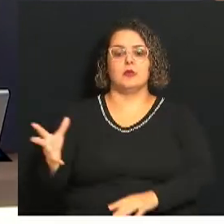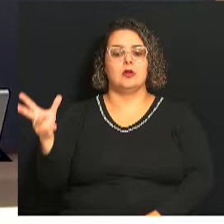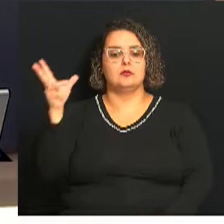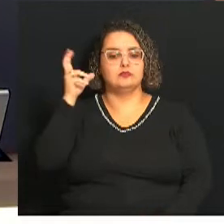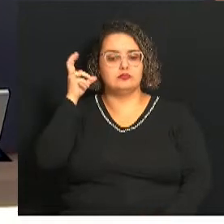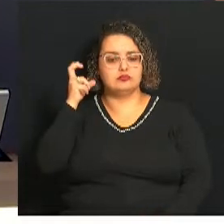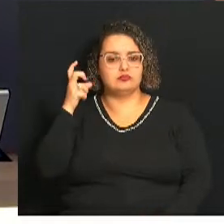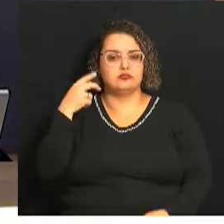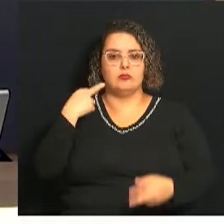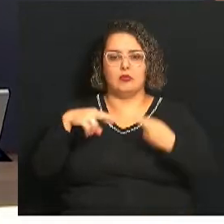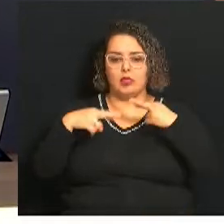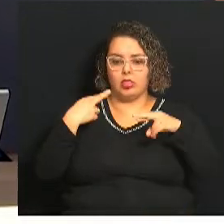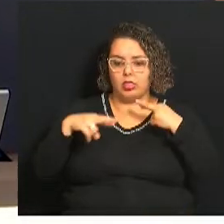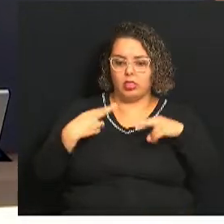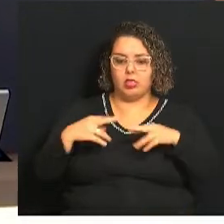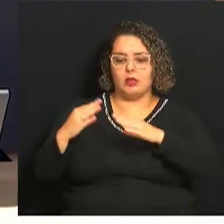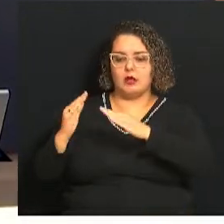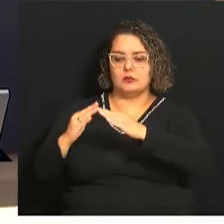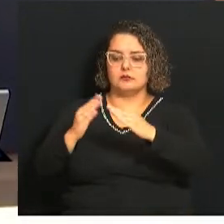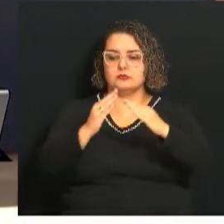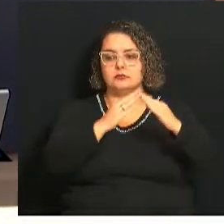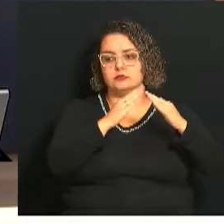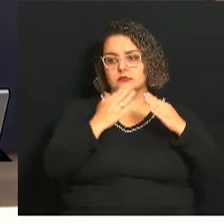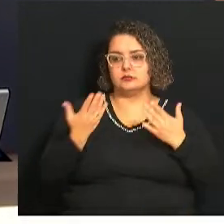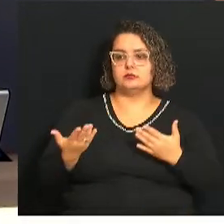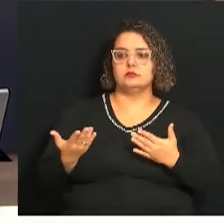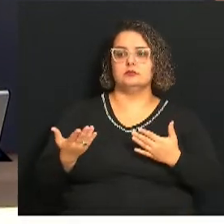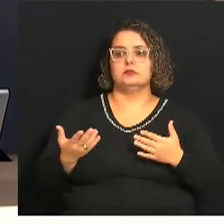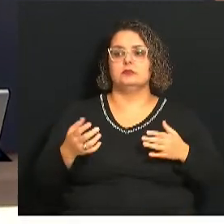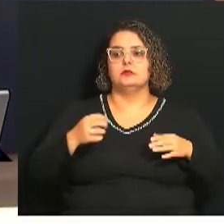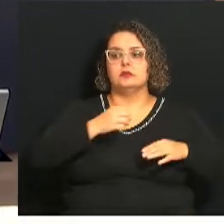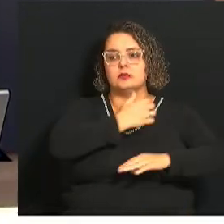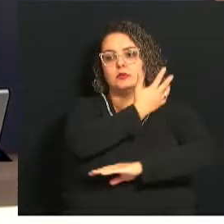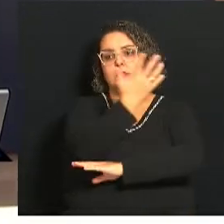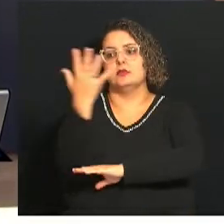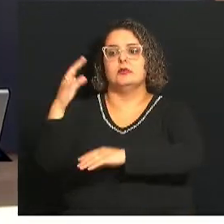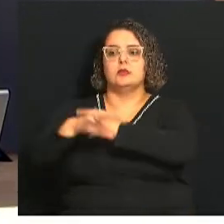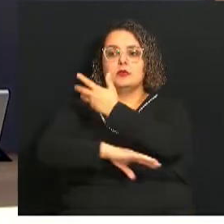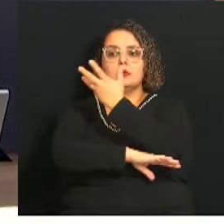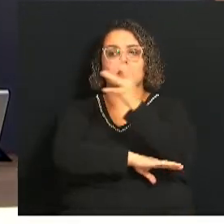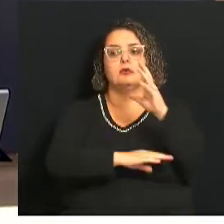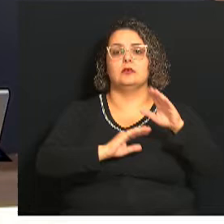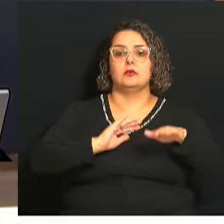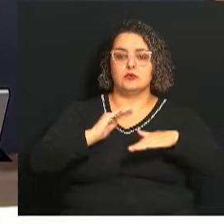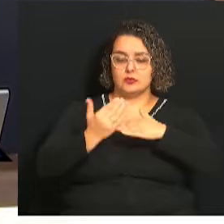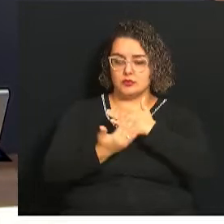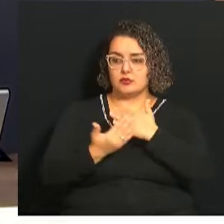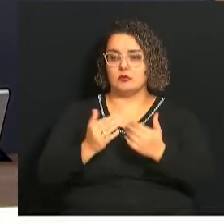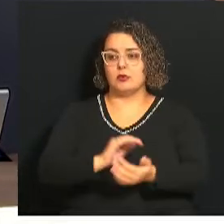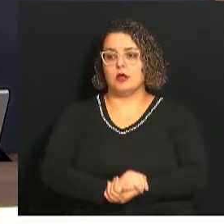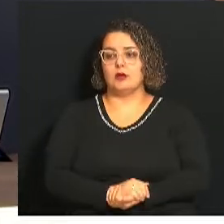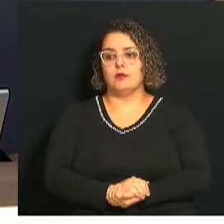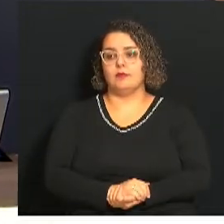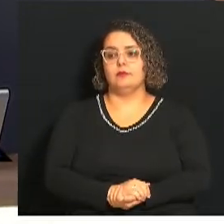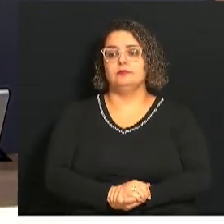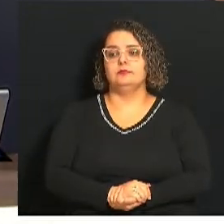de moradores sobre a vegetação nos bairros, né?